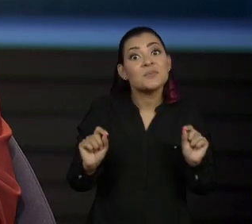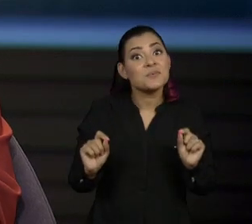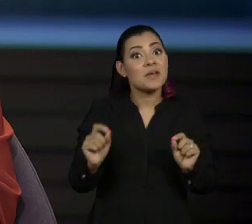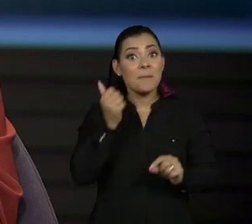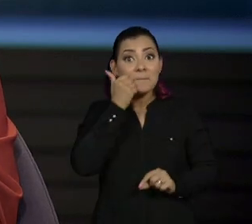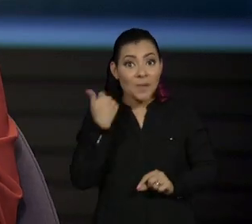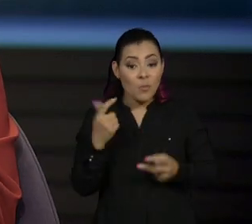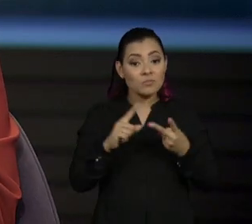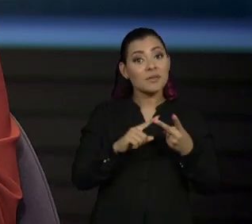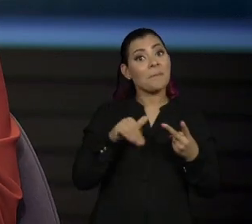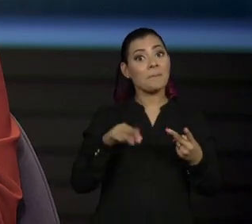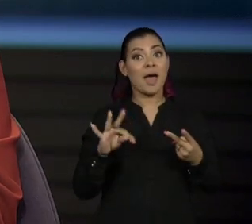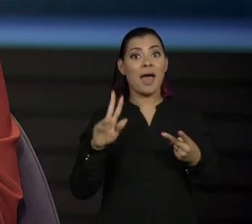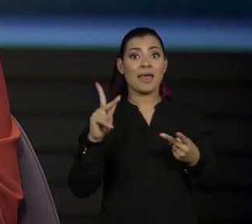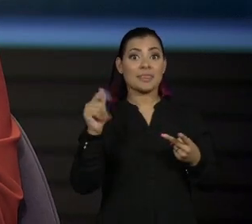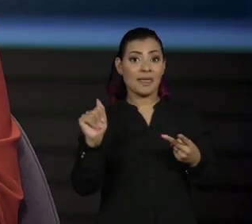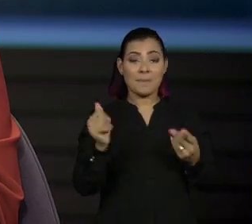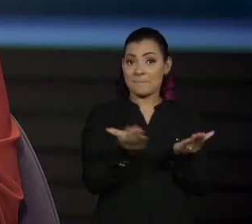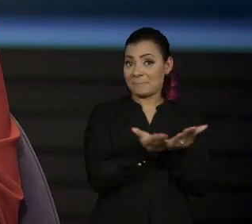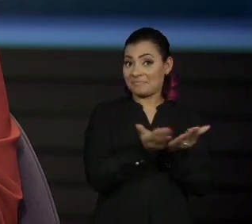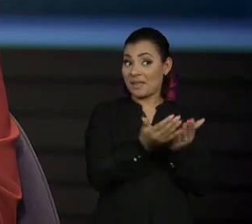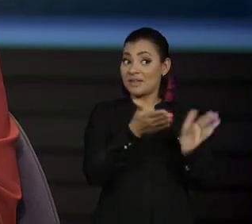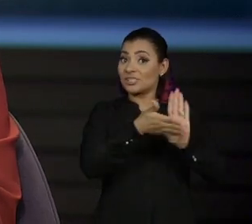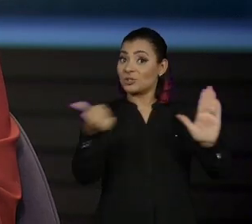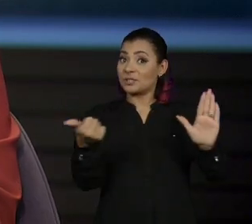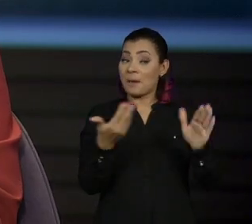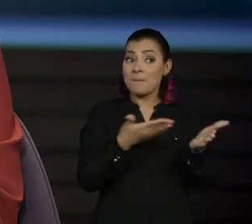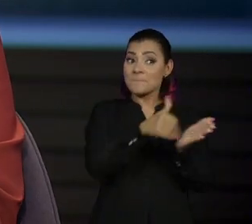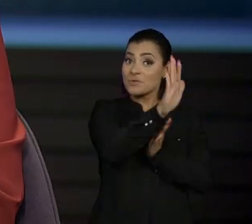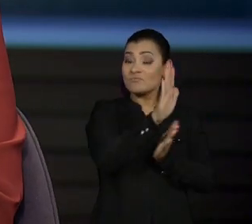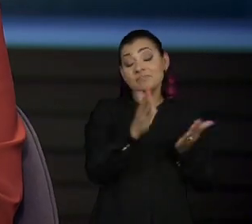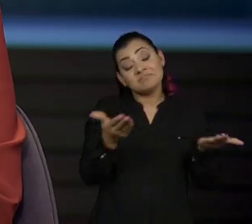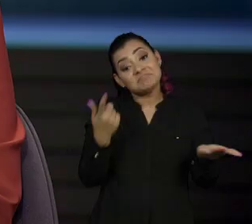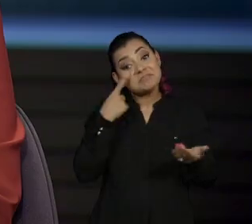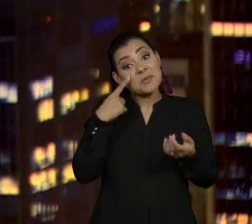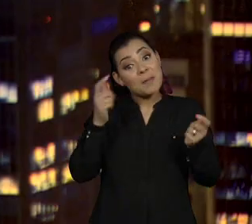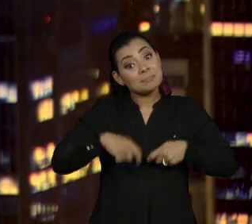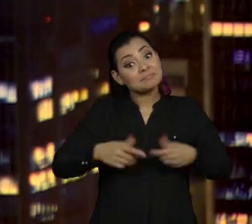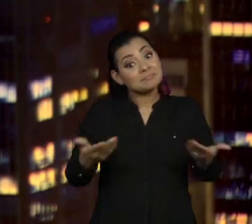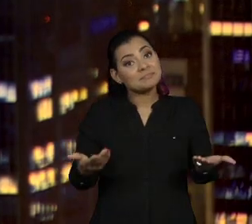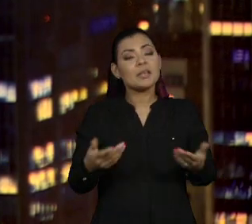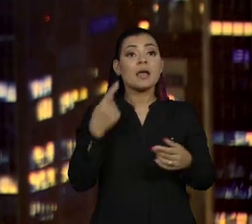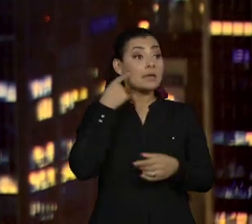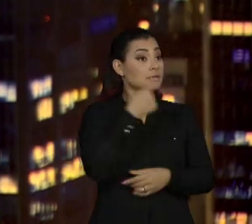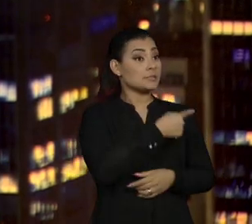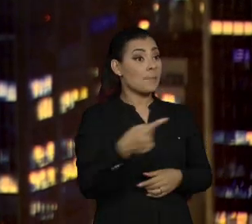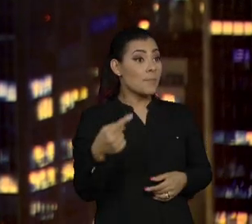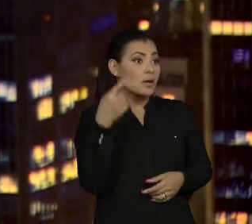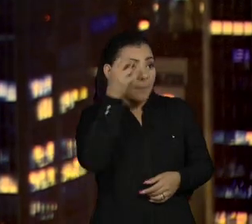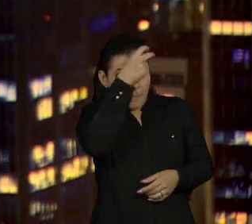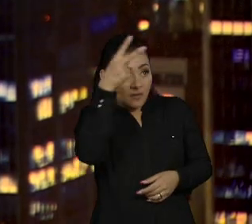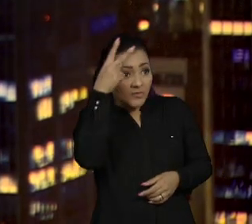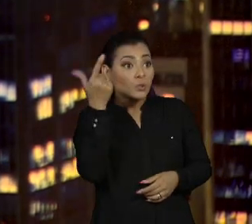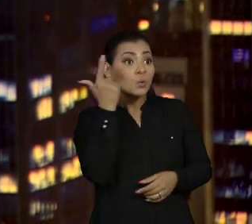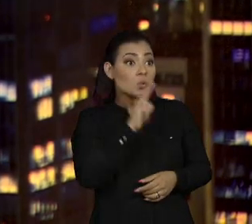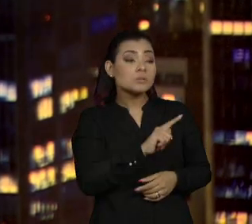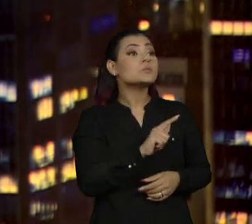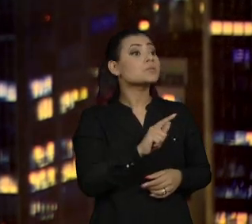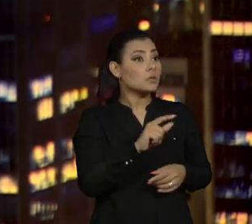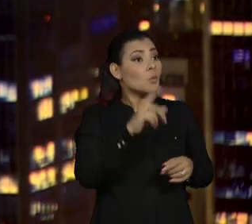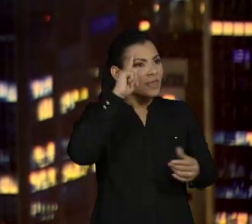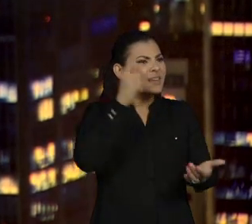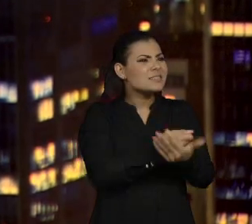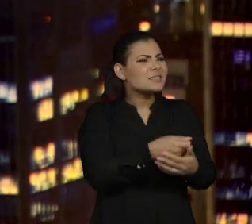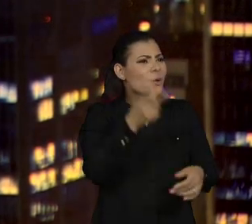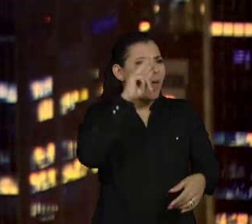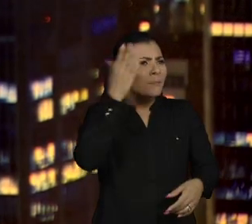o prefeito na disputa. Acho que isso não está totalmente afastado, essa possibilidade. E esta semana o prefeito conseguiu um efeito suspensivo daquela